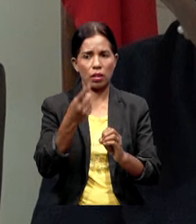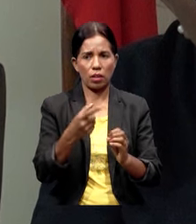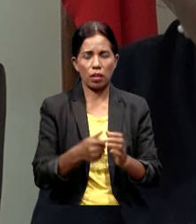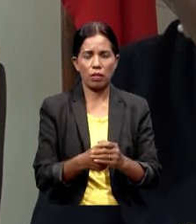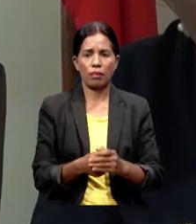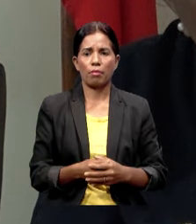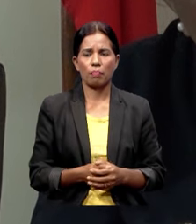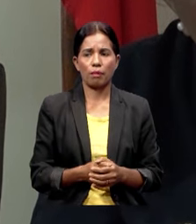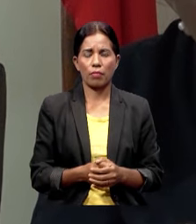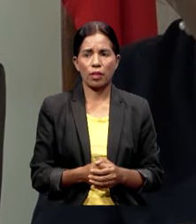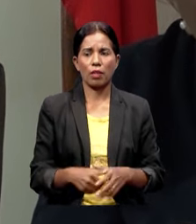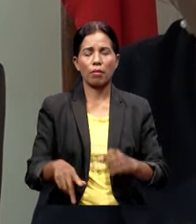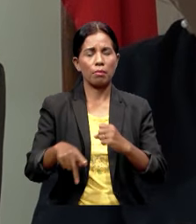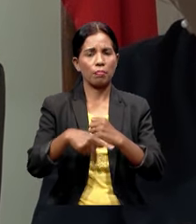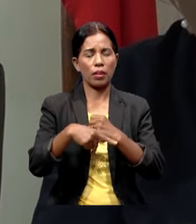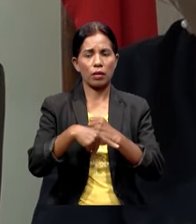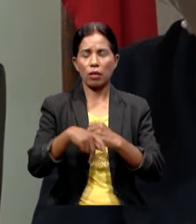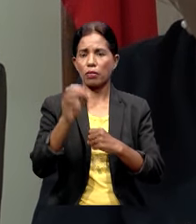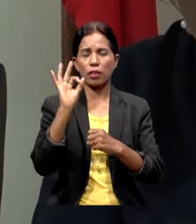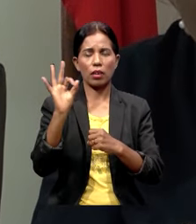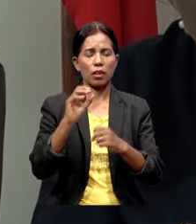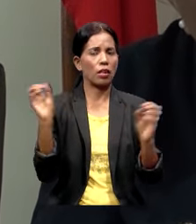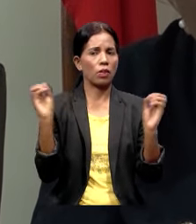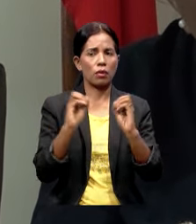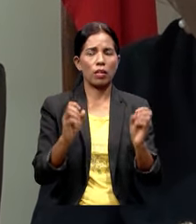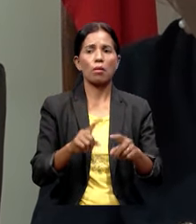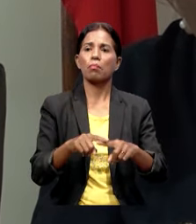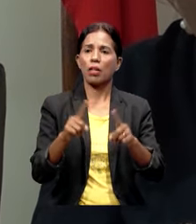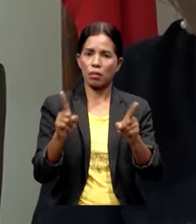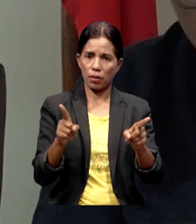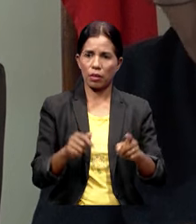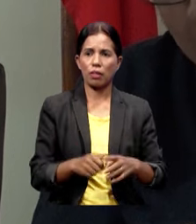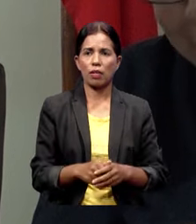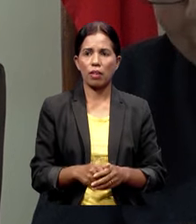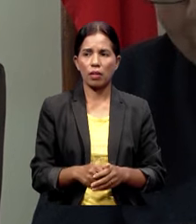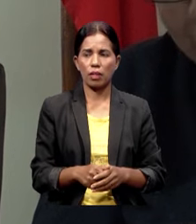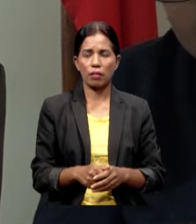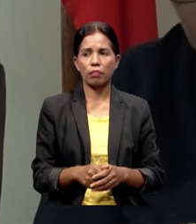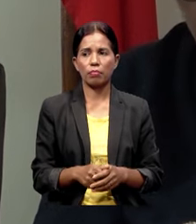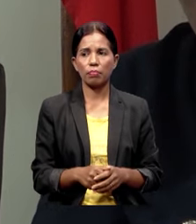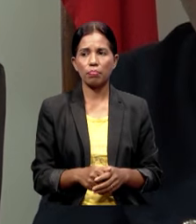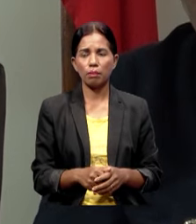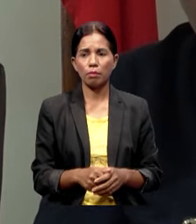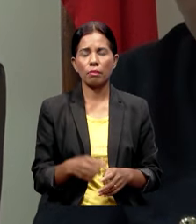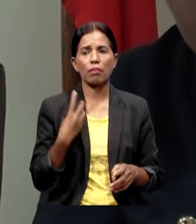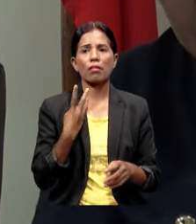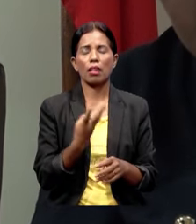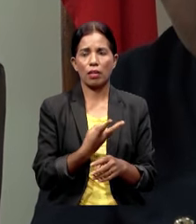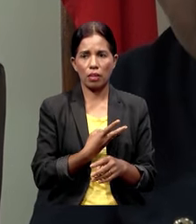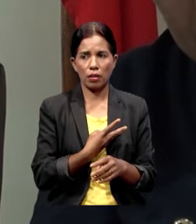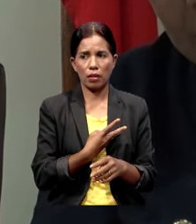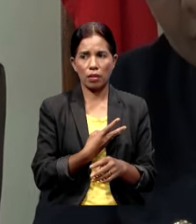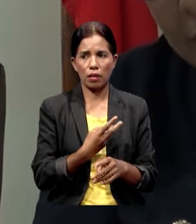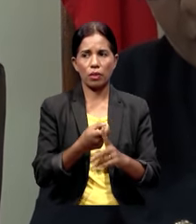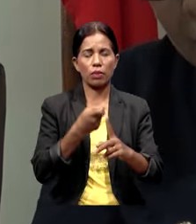buat né fretli la koi ga koi mai be postura maka né ita